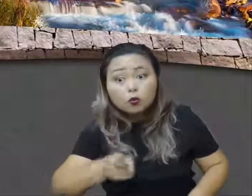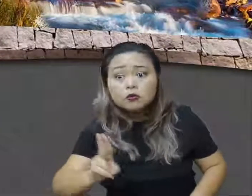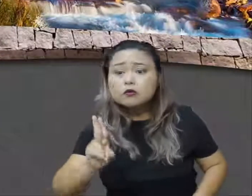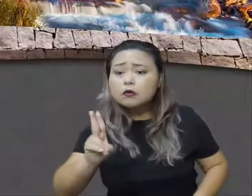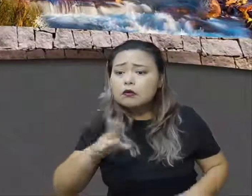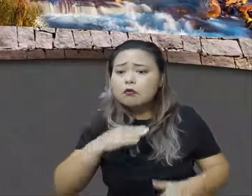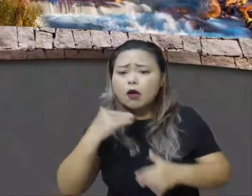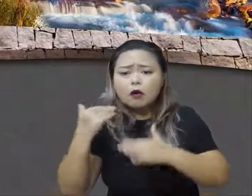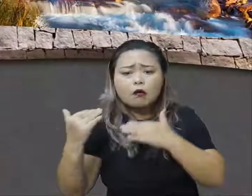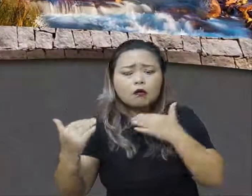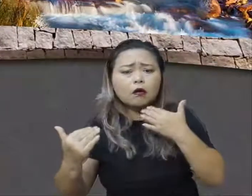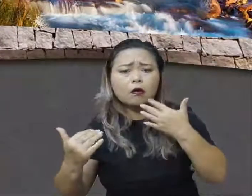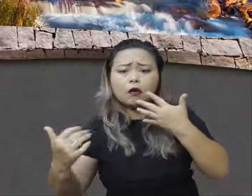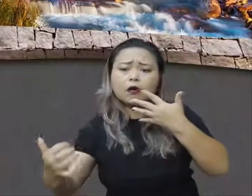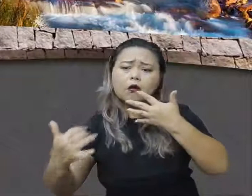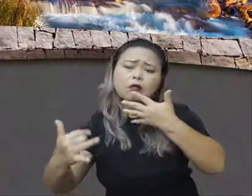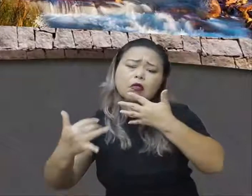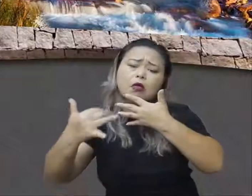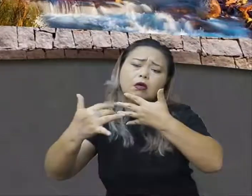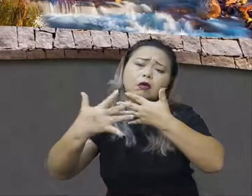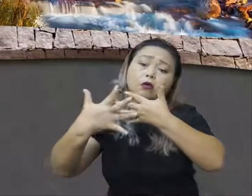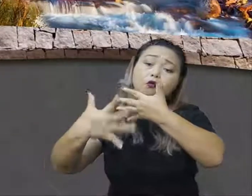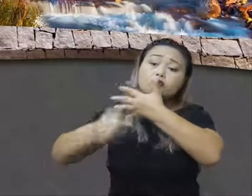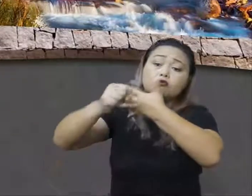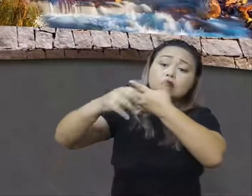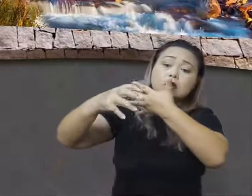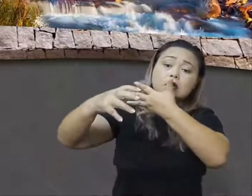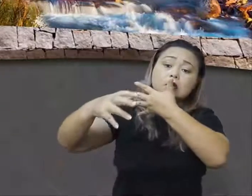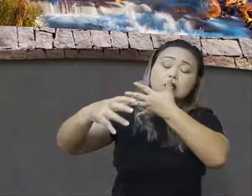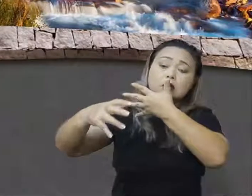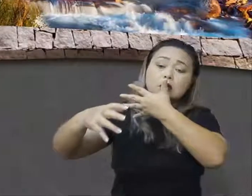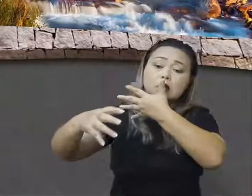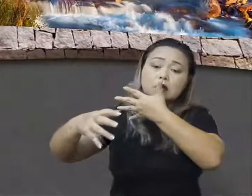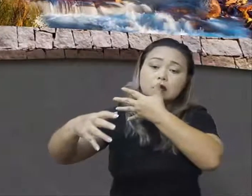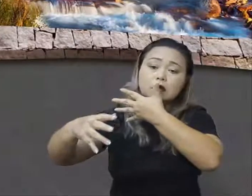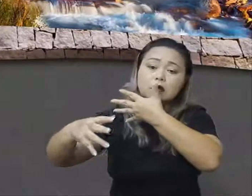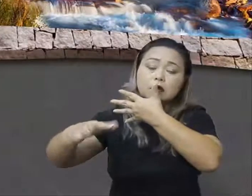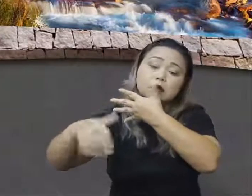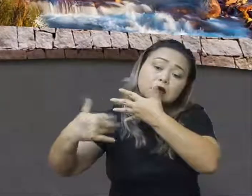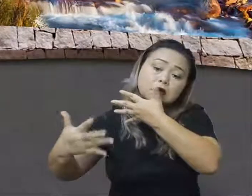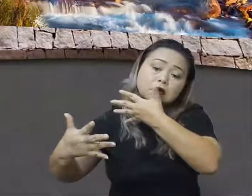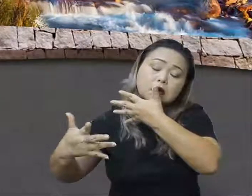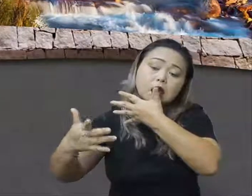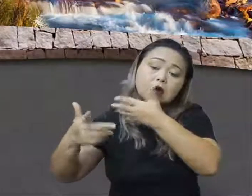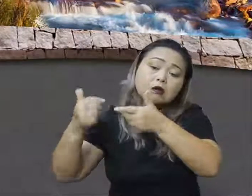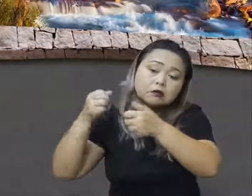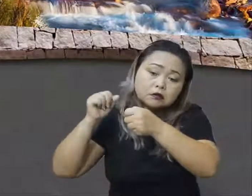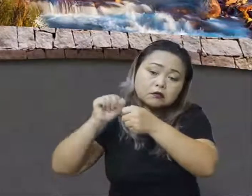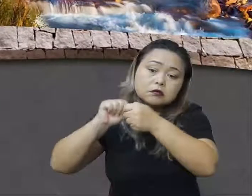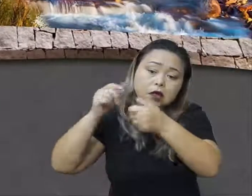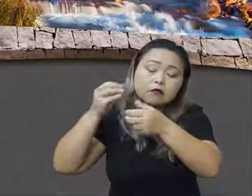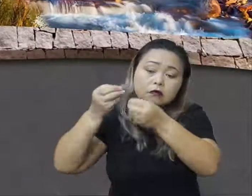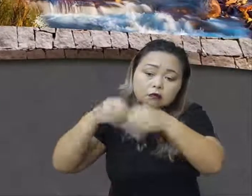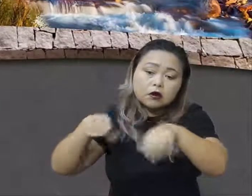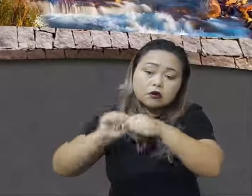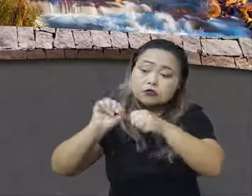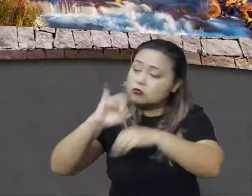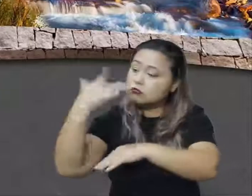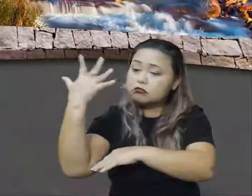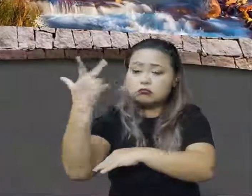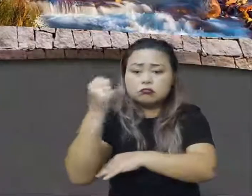Eles não vão passar por lá, eles têm as turbinas, eles são sugados. Isso provocou um impacto ambiental muito